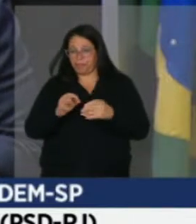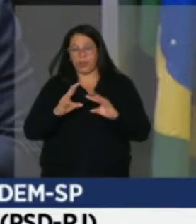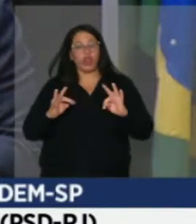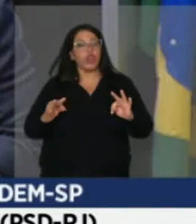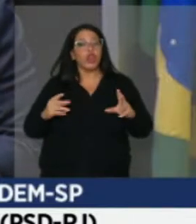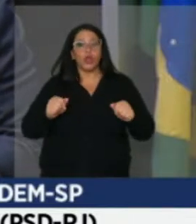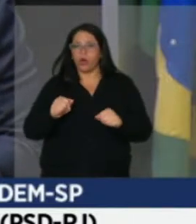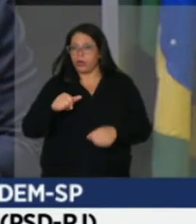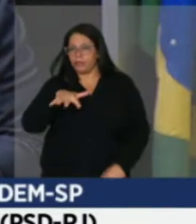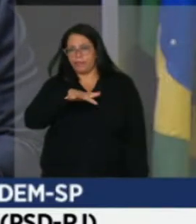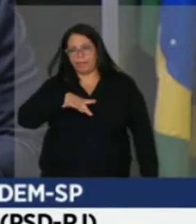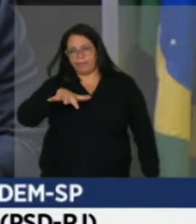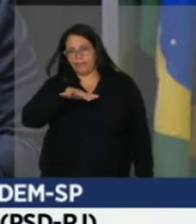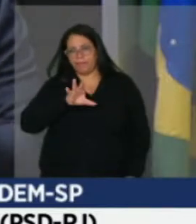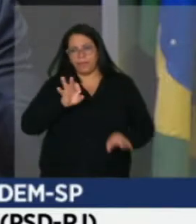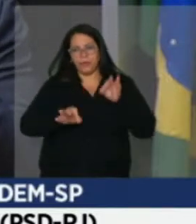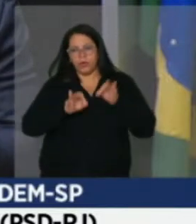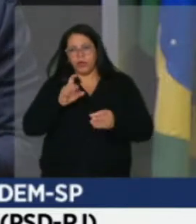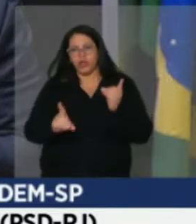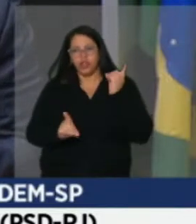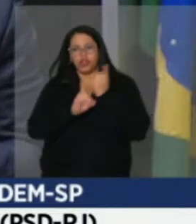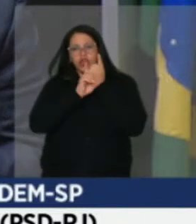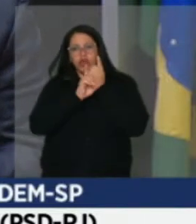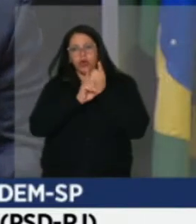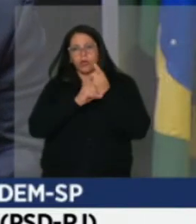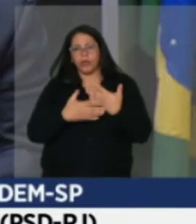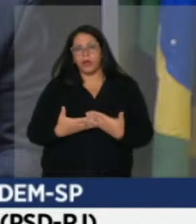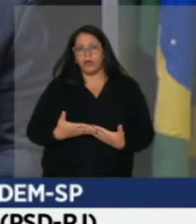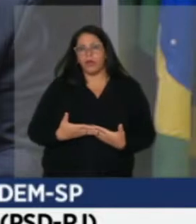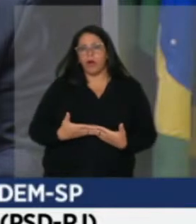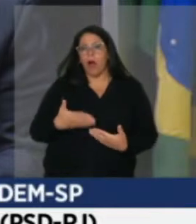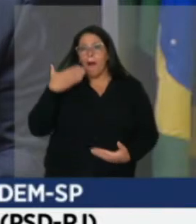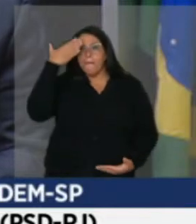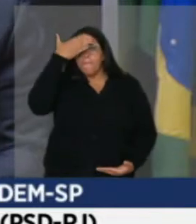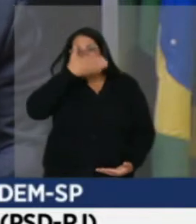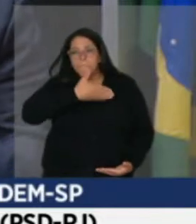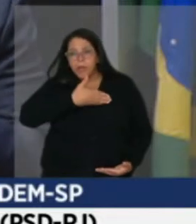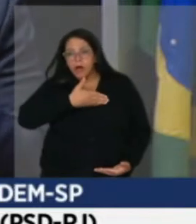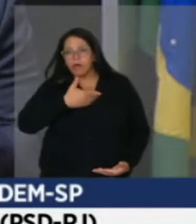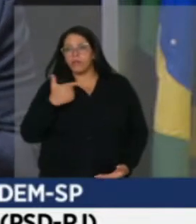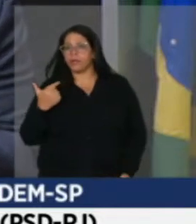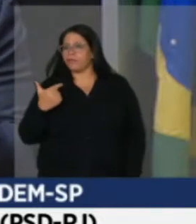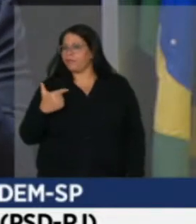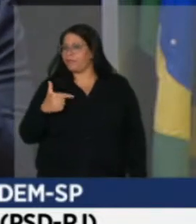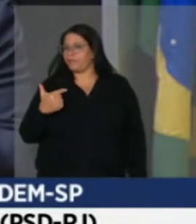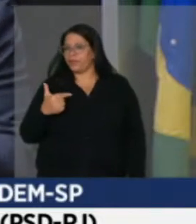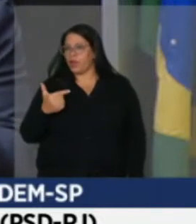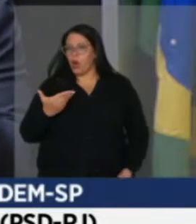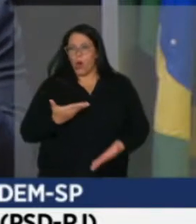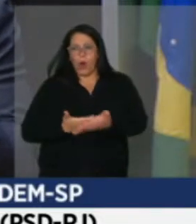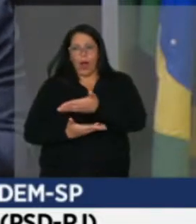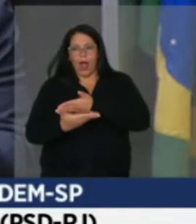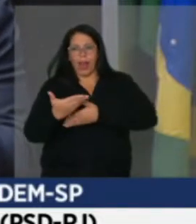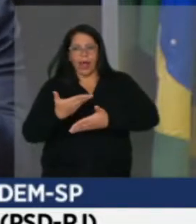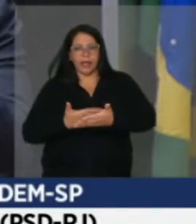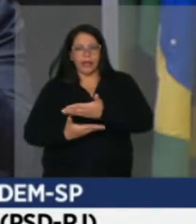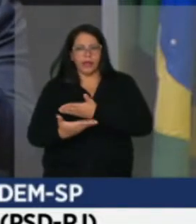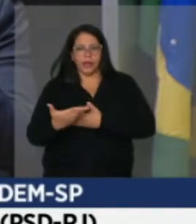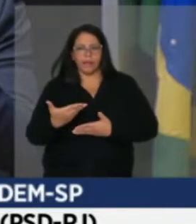Todas. Nenhuma contraprova foi apresentada. O relacionamento entre a